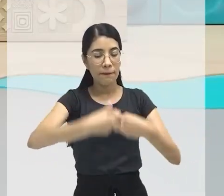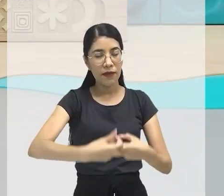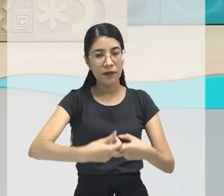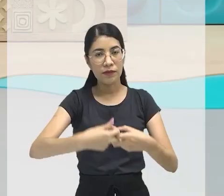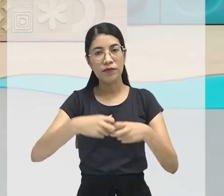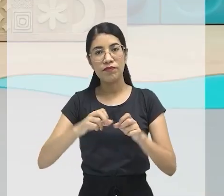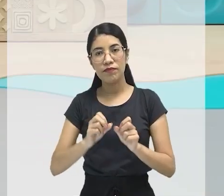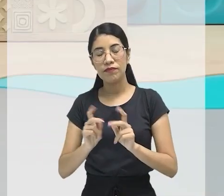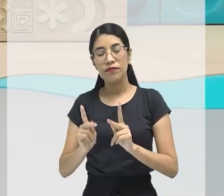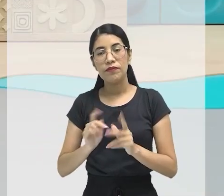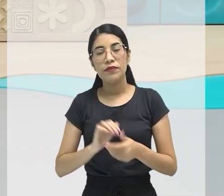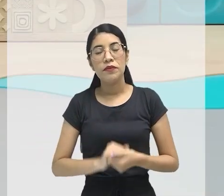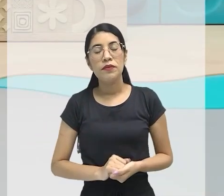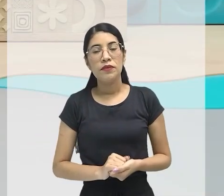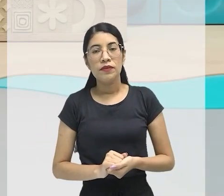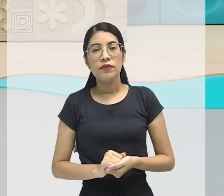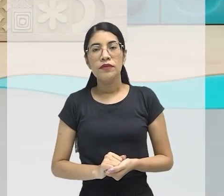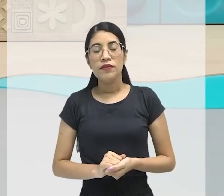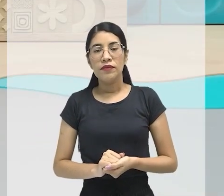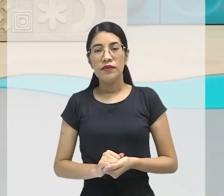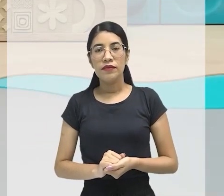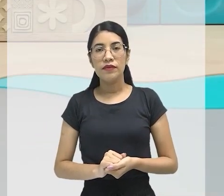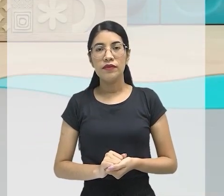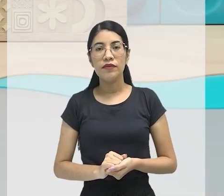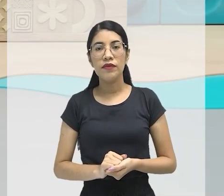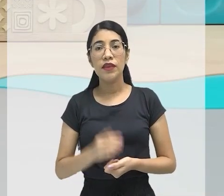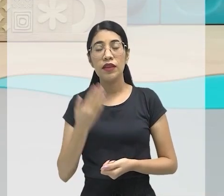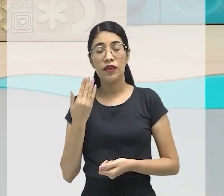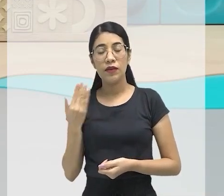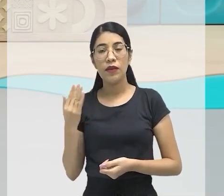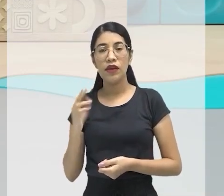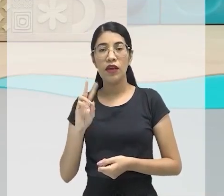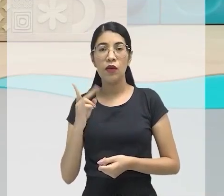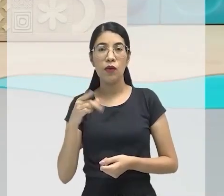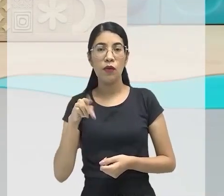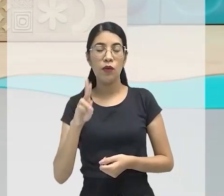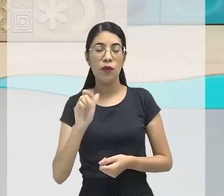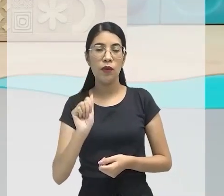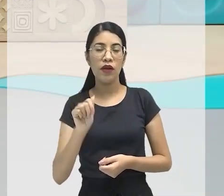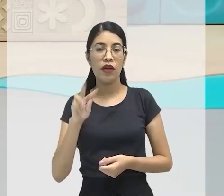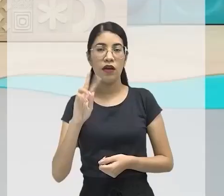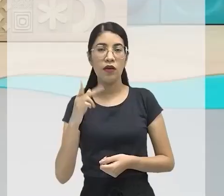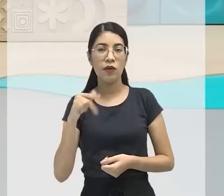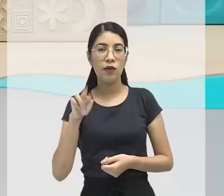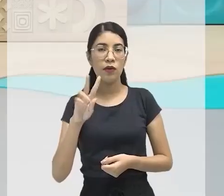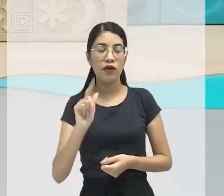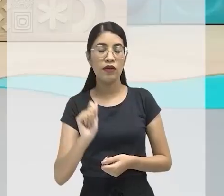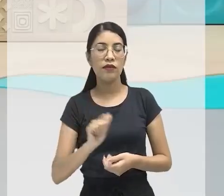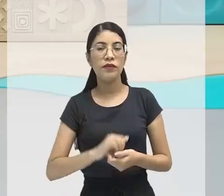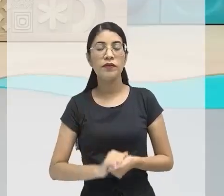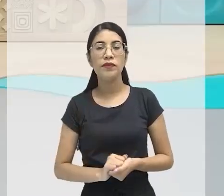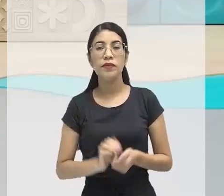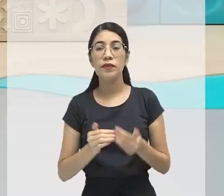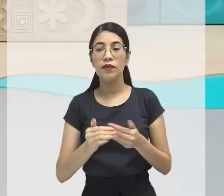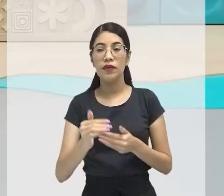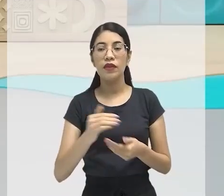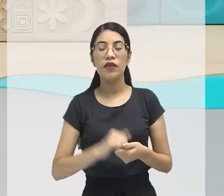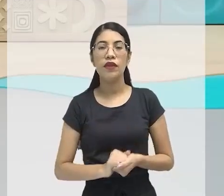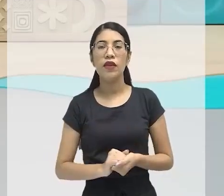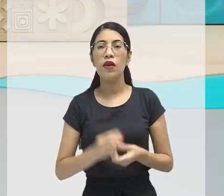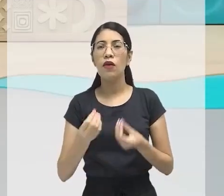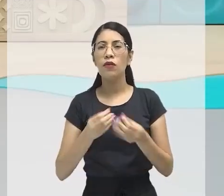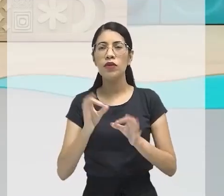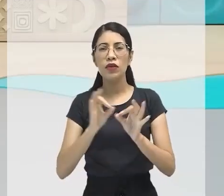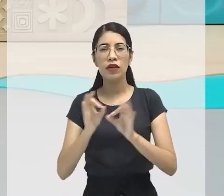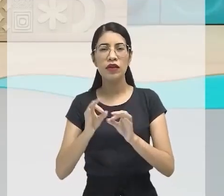chão. Ok? Tá bom? Então, esse aí foi o Uca-Uca, tá? Prosseguindo aí, ó, nós vamos ver a